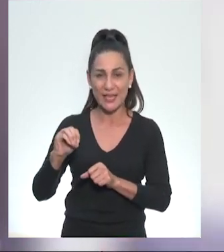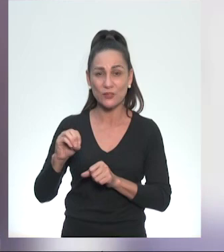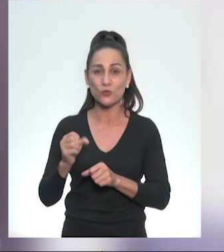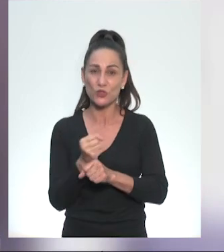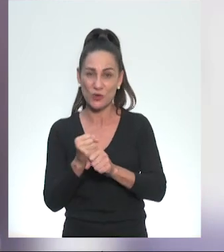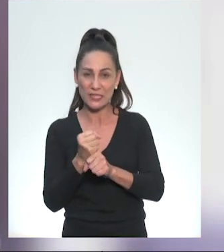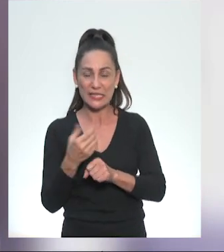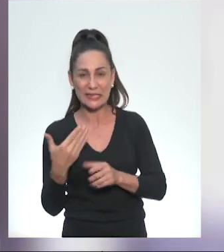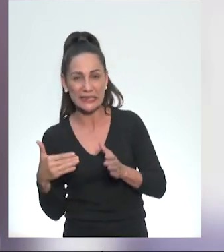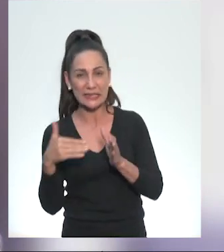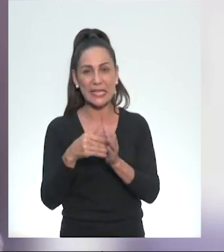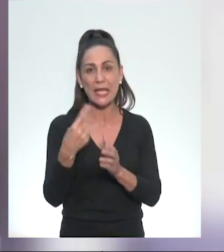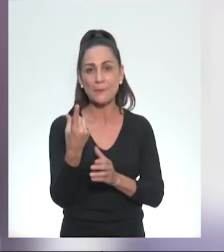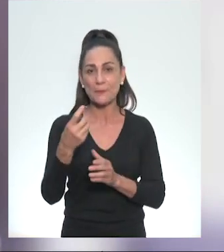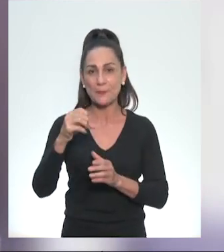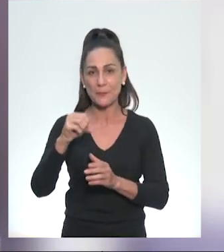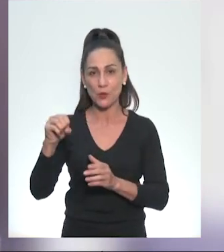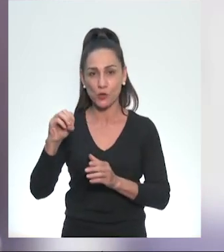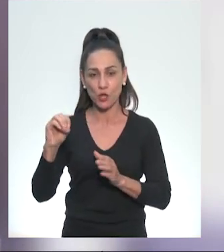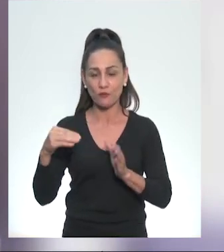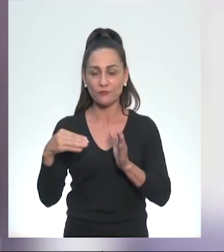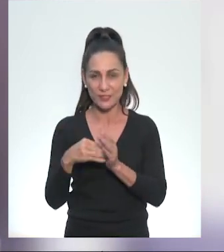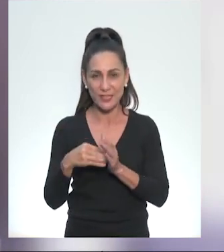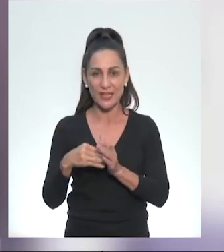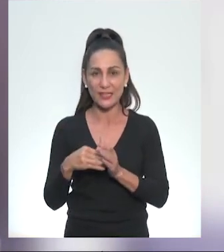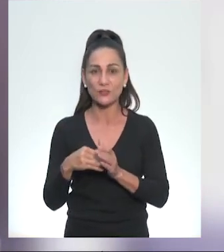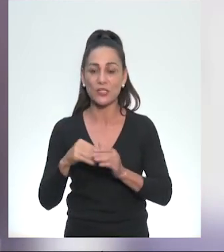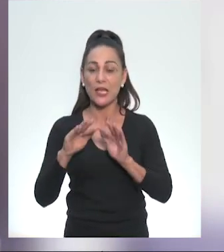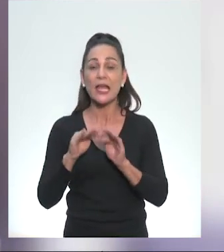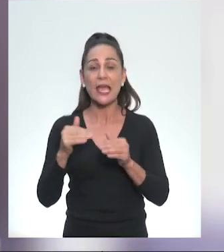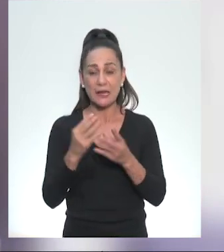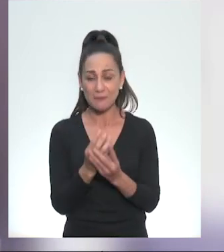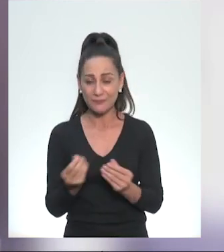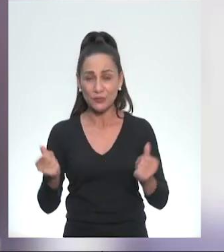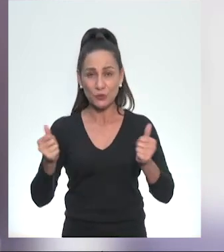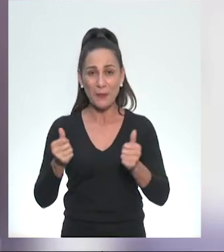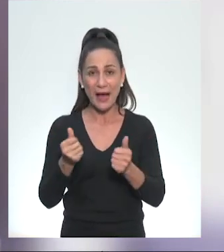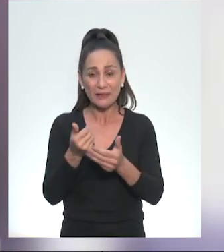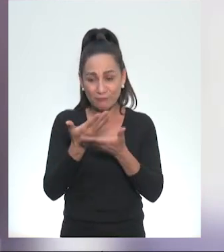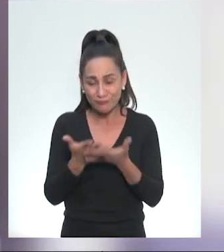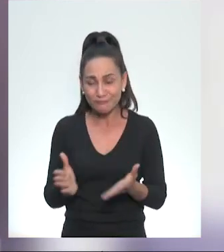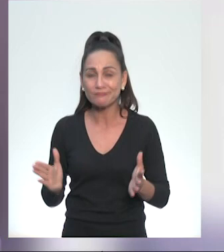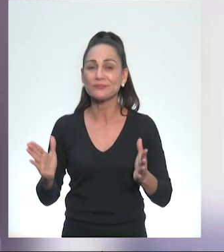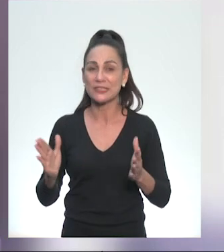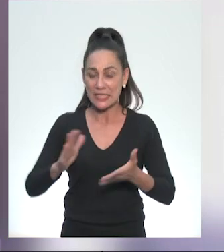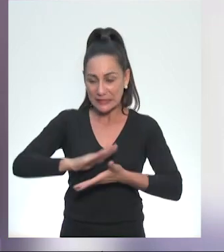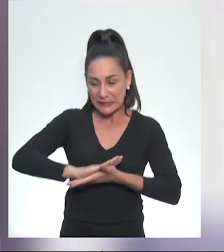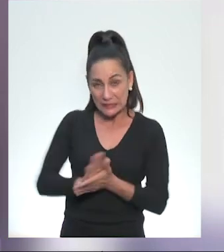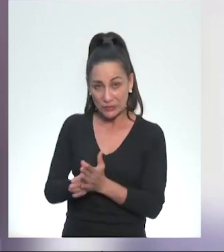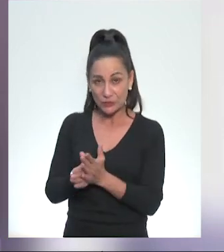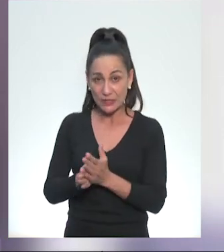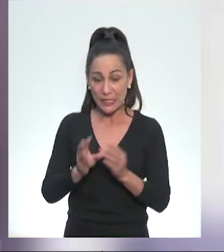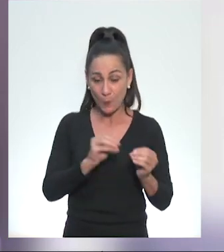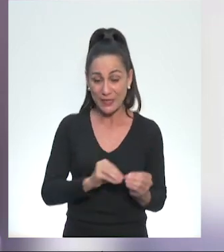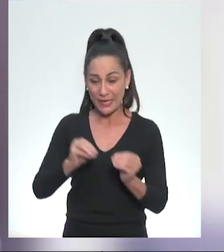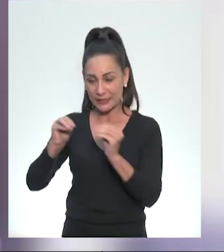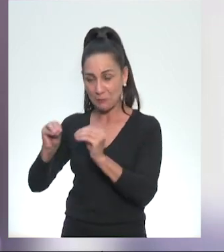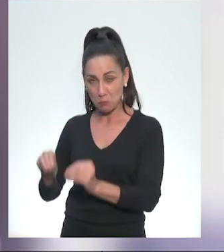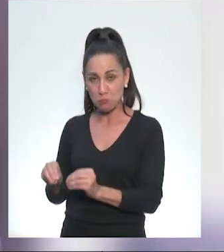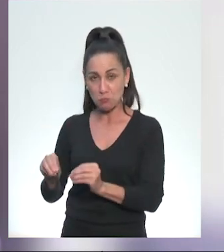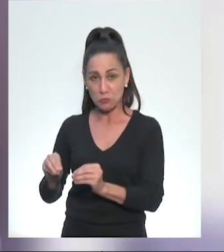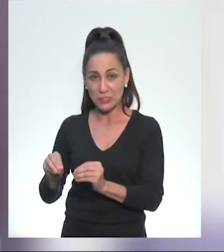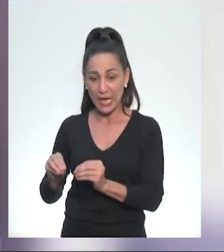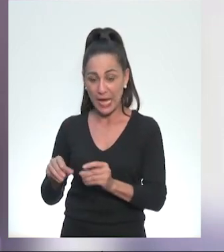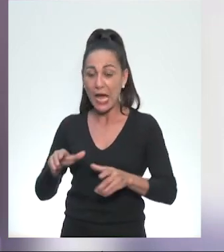até 1900. E aí ele acaba sendo derrubado porque o Obá é obrigado a deixar o território, né? E aí